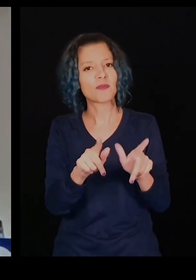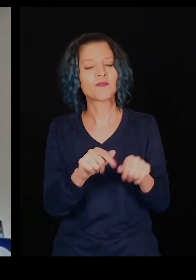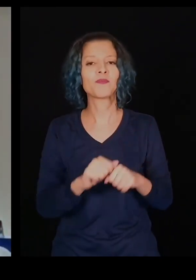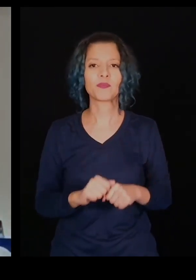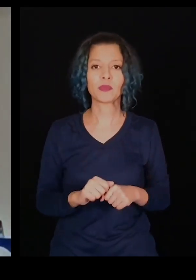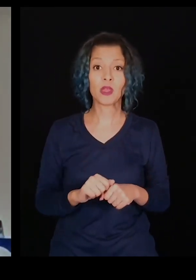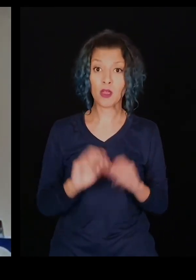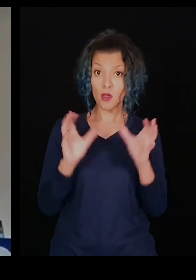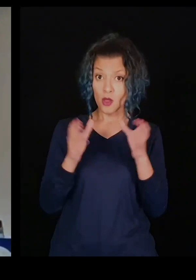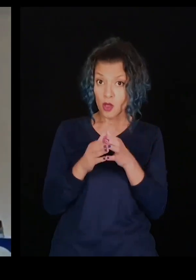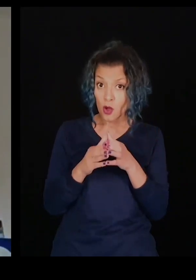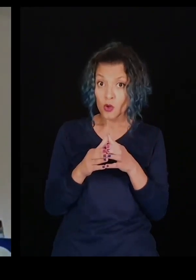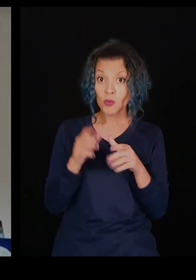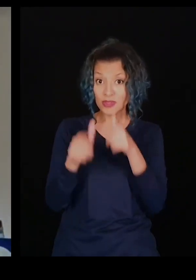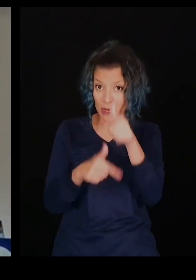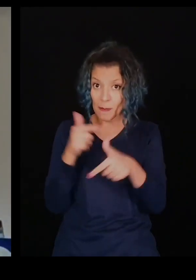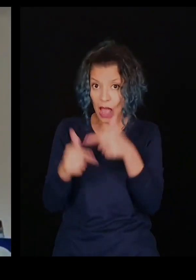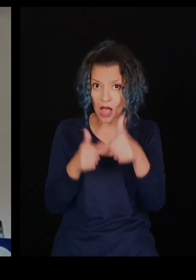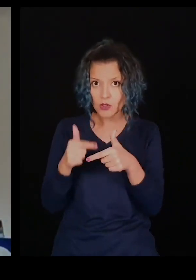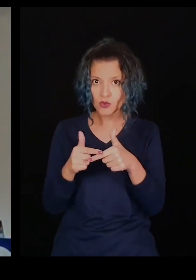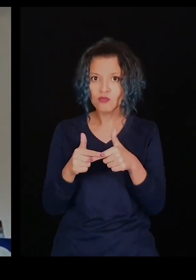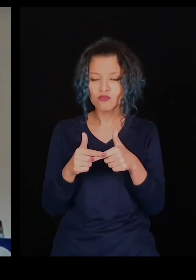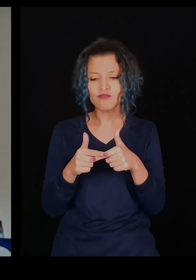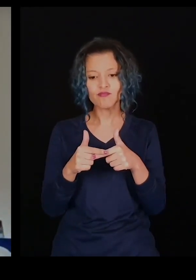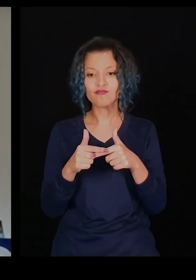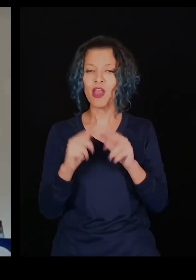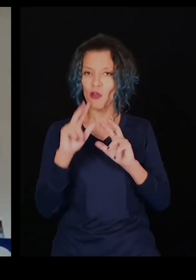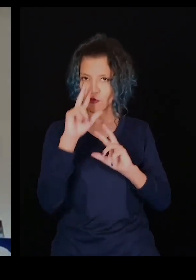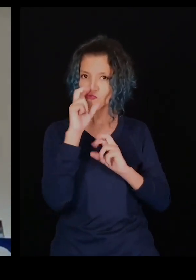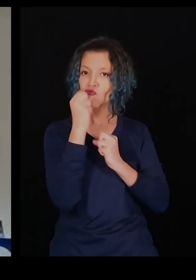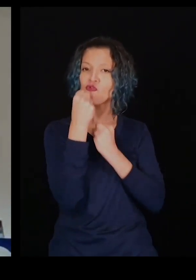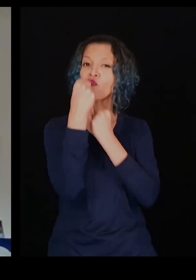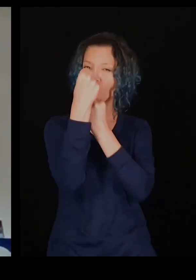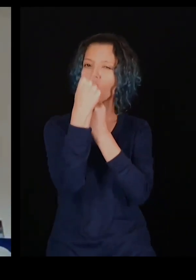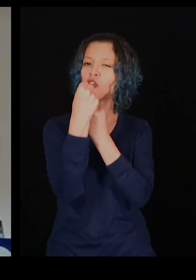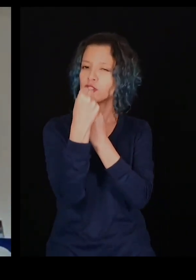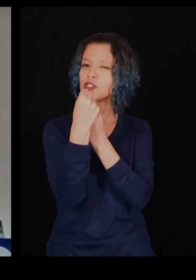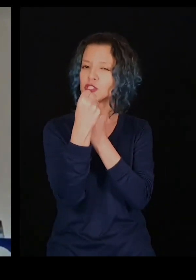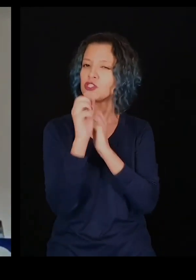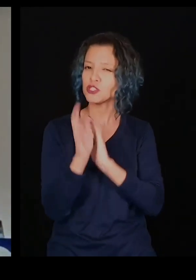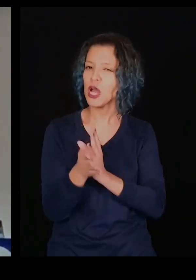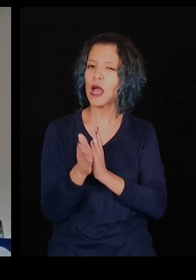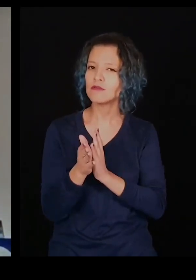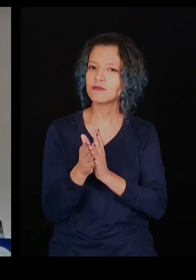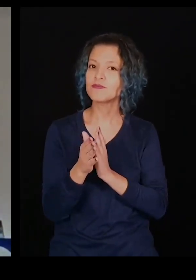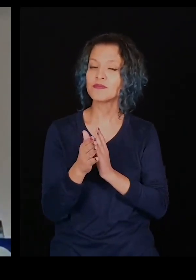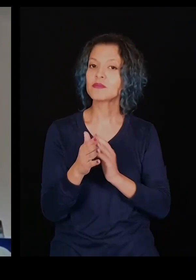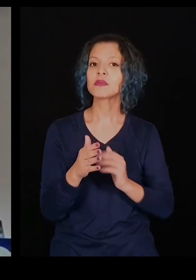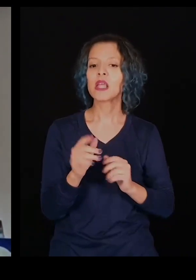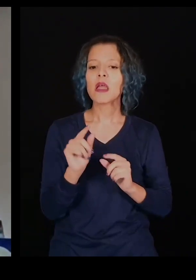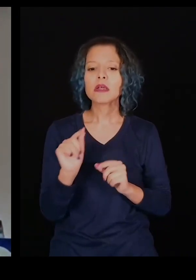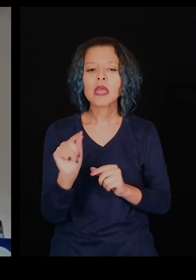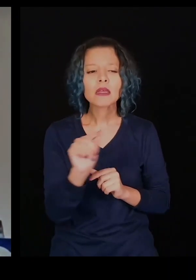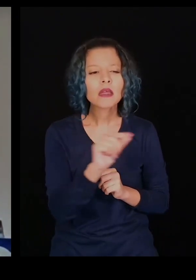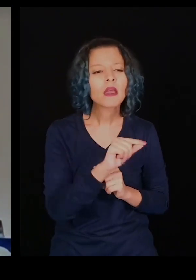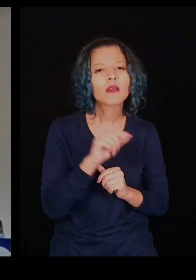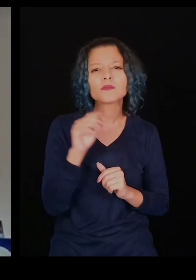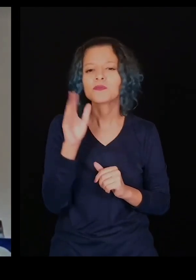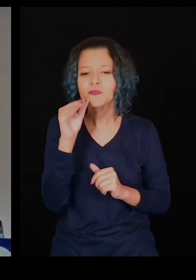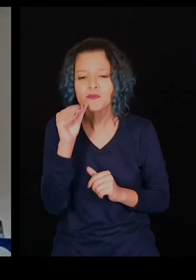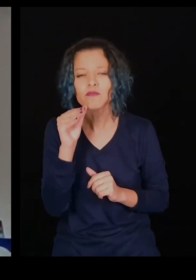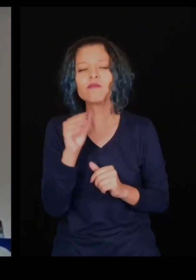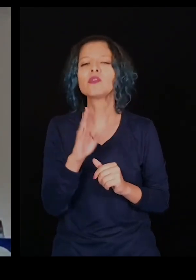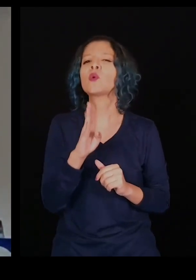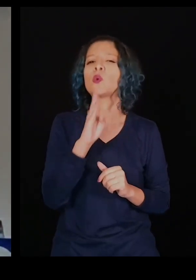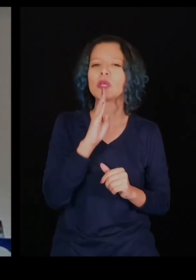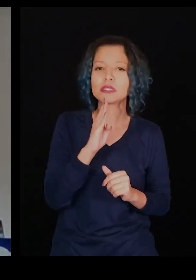se fortaleceu nessa reunião, nessa situação. Eu acho que eu conheci melhor as pessoas, a gente tem uma equipe muito pequena, mas mesmo assim